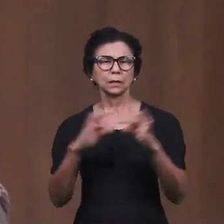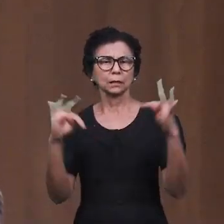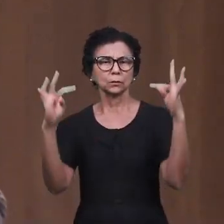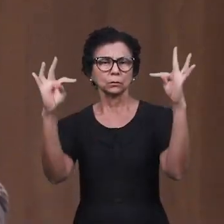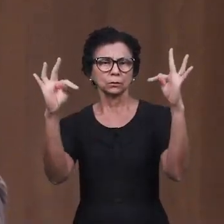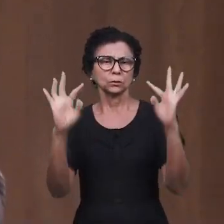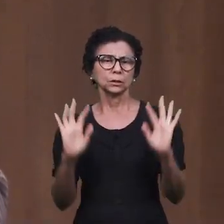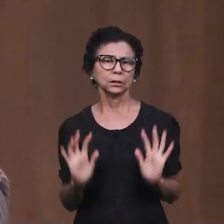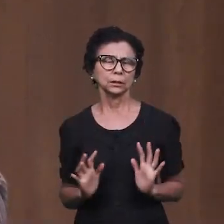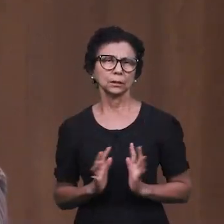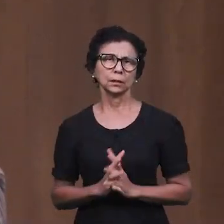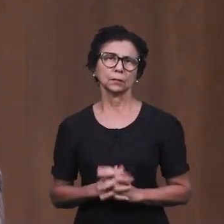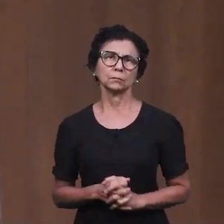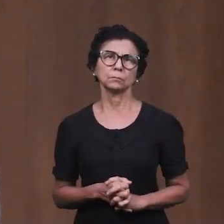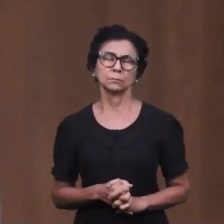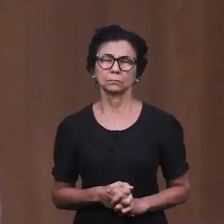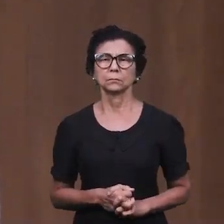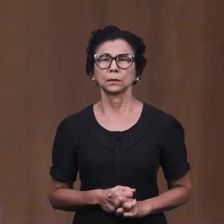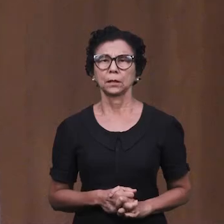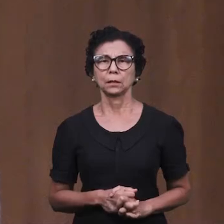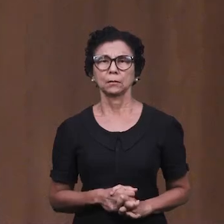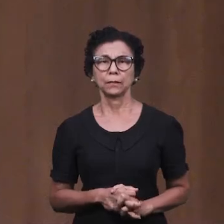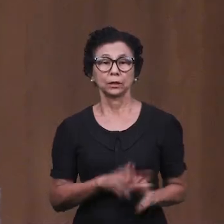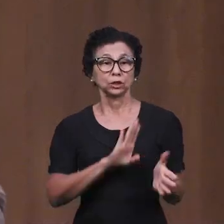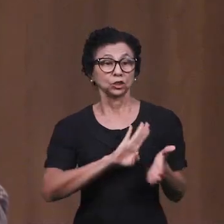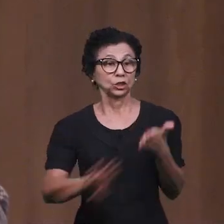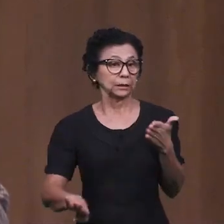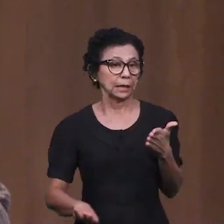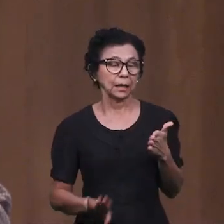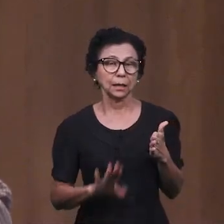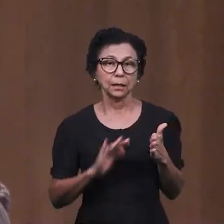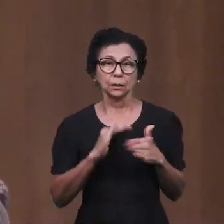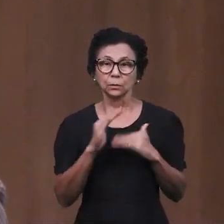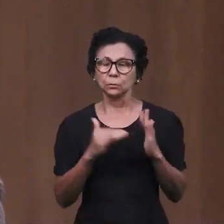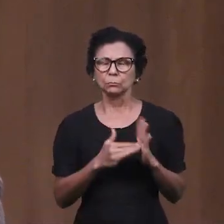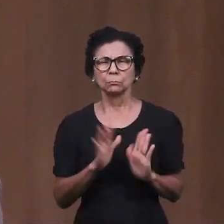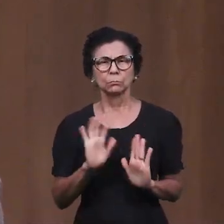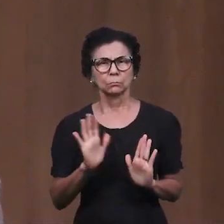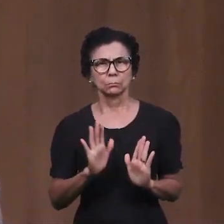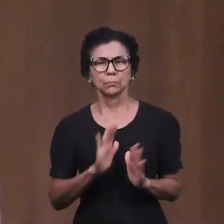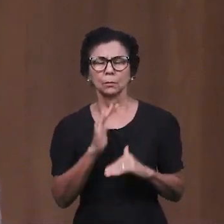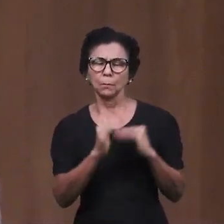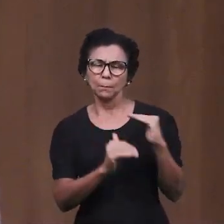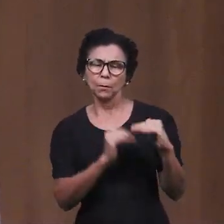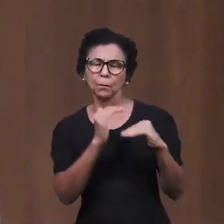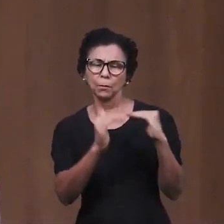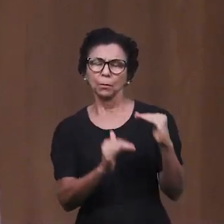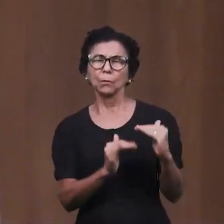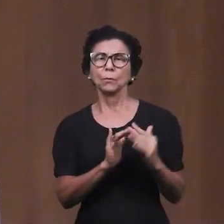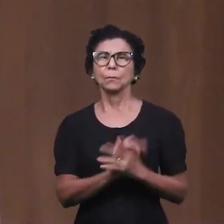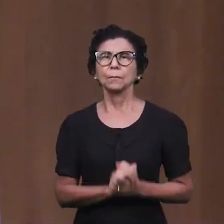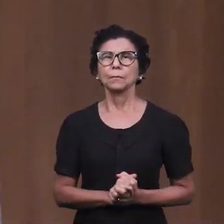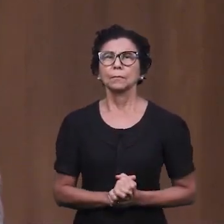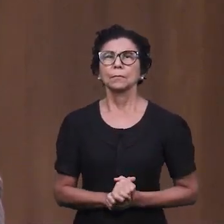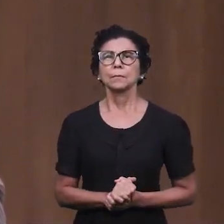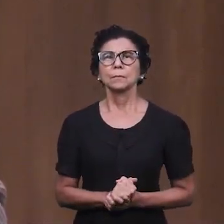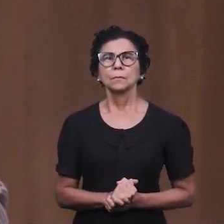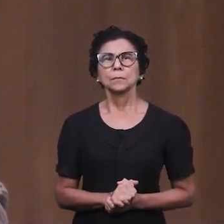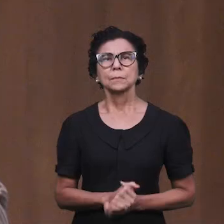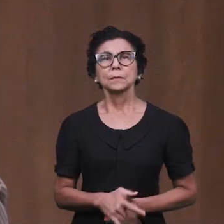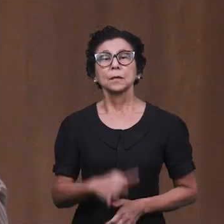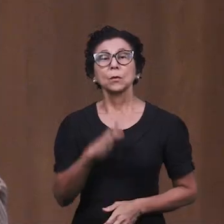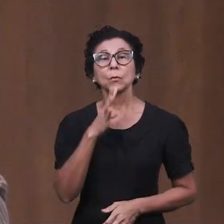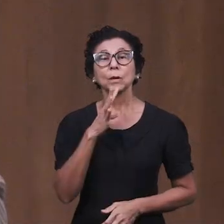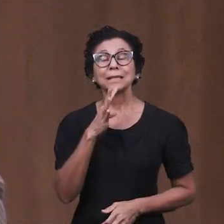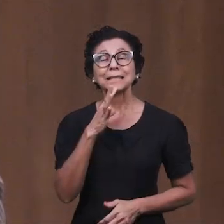Nós falamos, nós não vamos tirar de uma vez. Mas tenha consciência do que o seu adolescente está acessando. Tenha